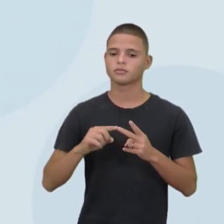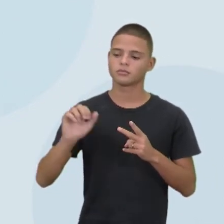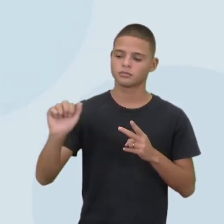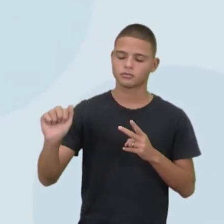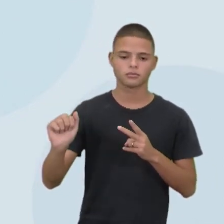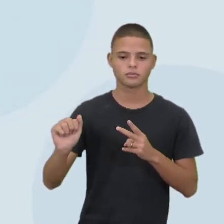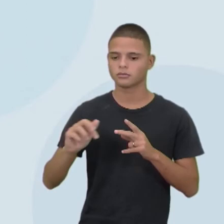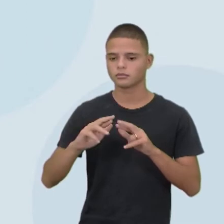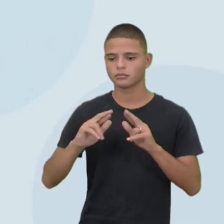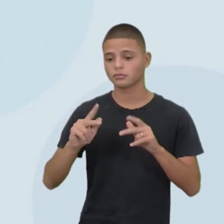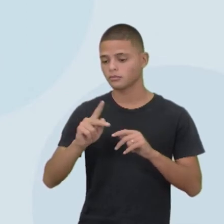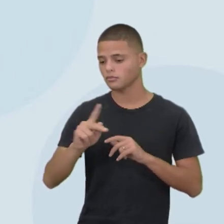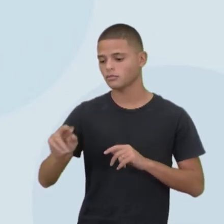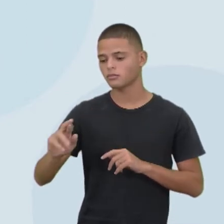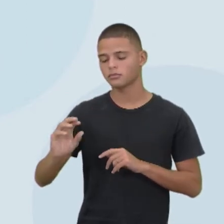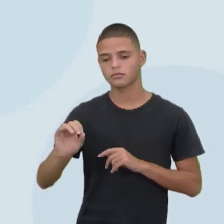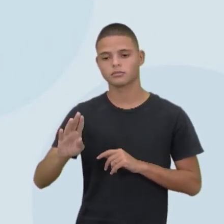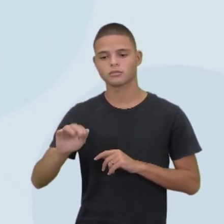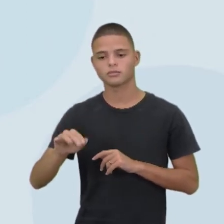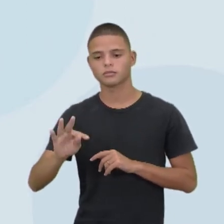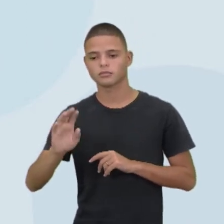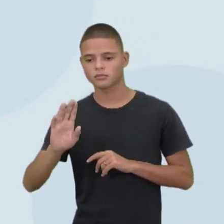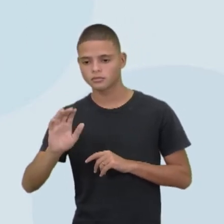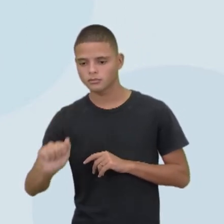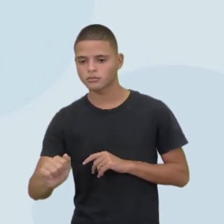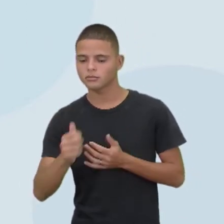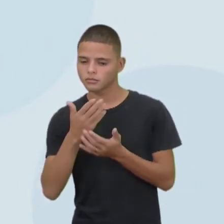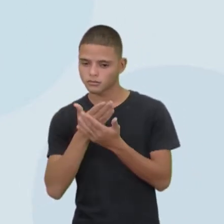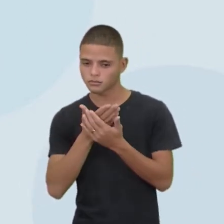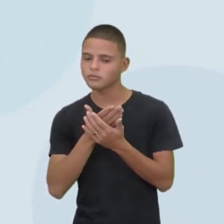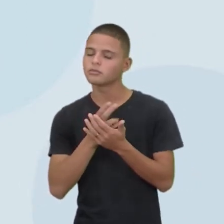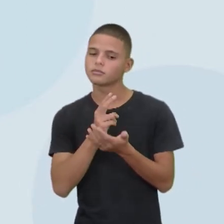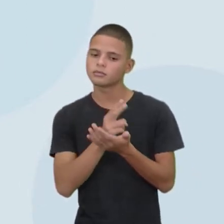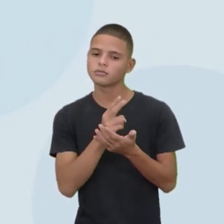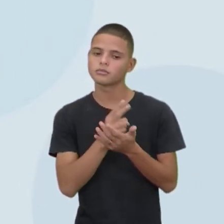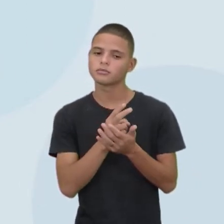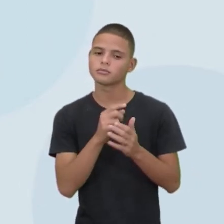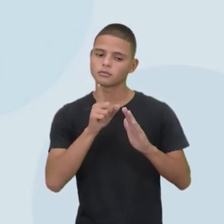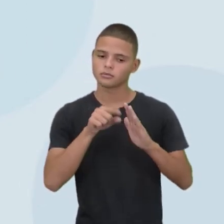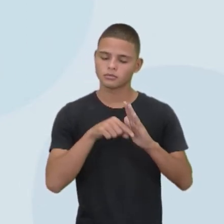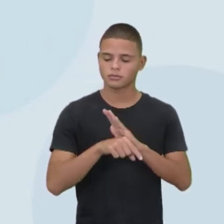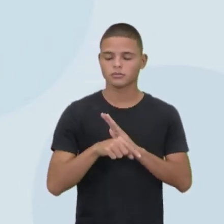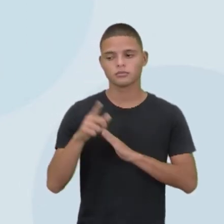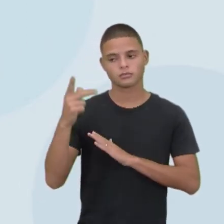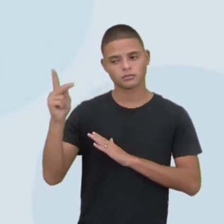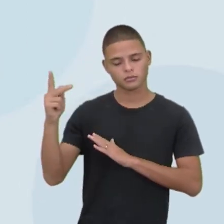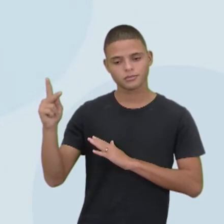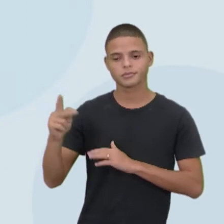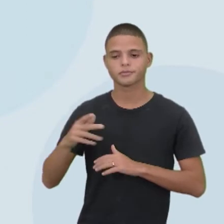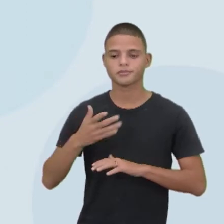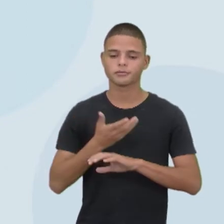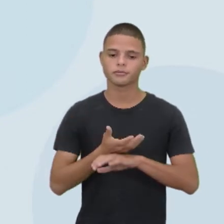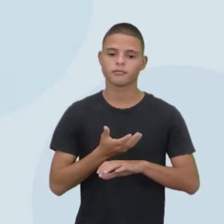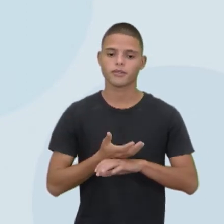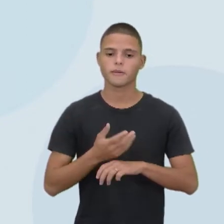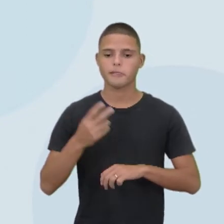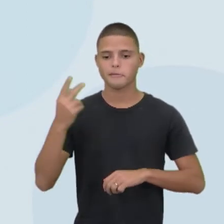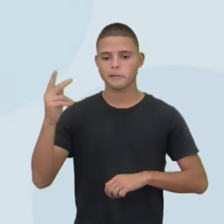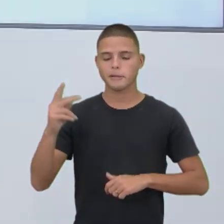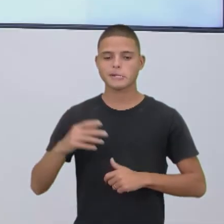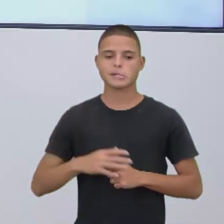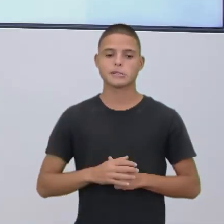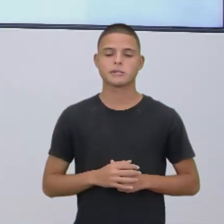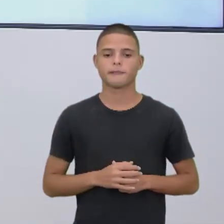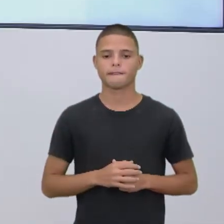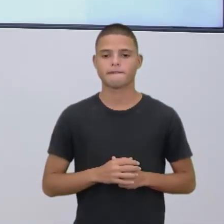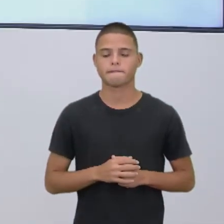Roberta trabalha muito, né? Muito isso aí lá no seu aprofundamento, né? O seu